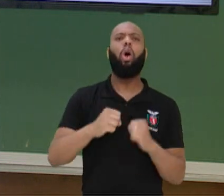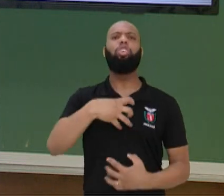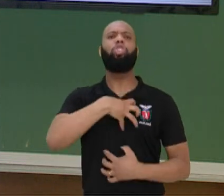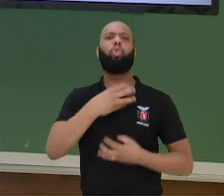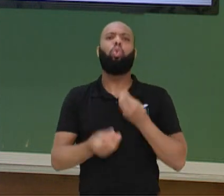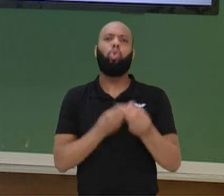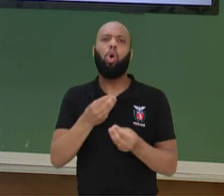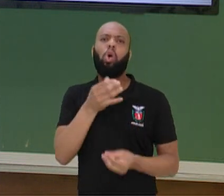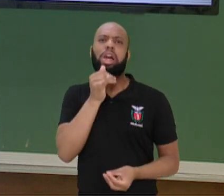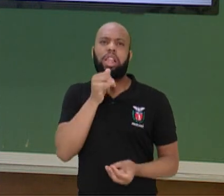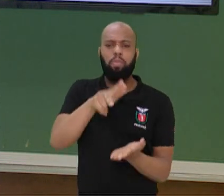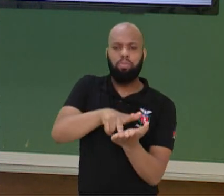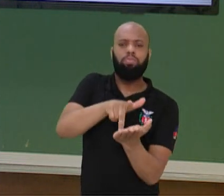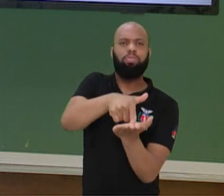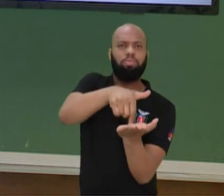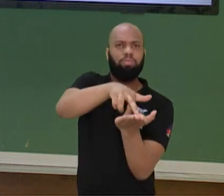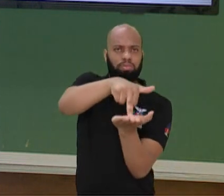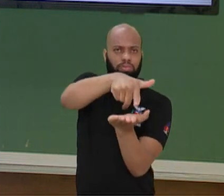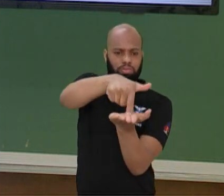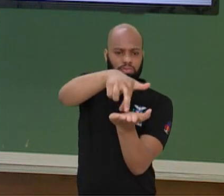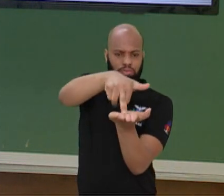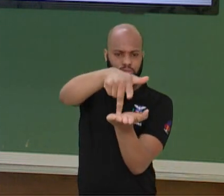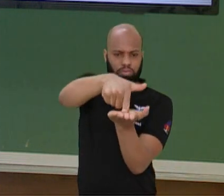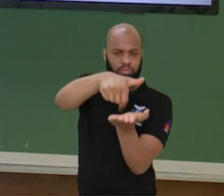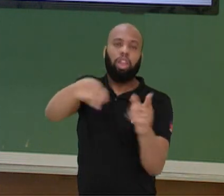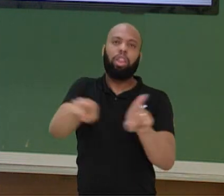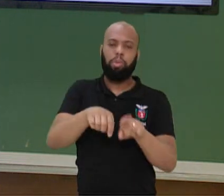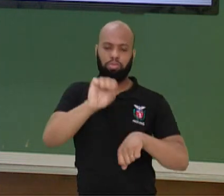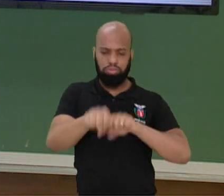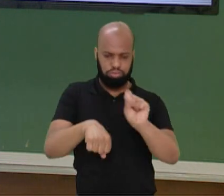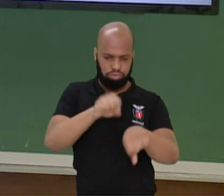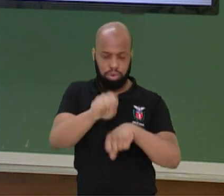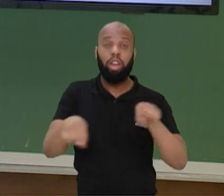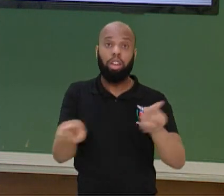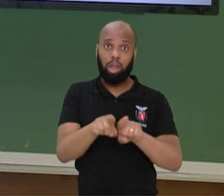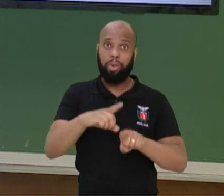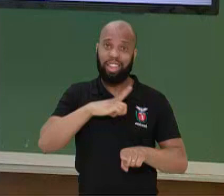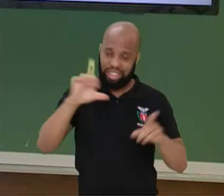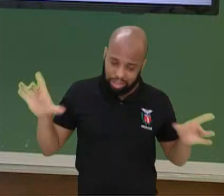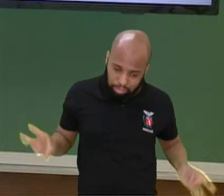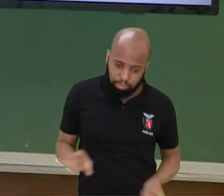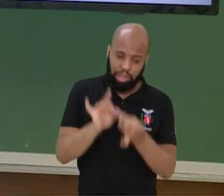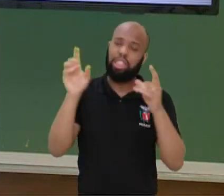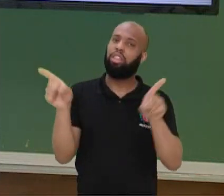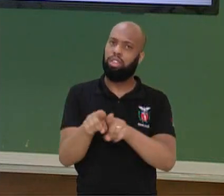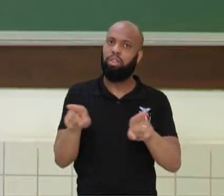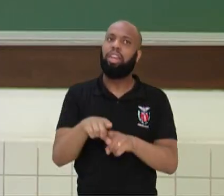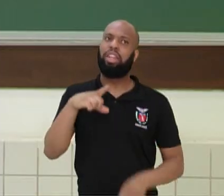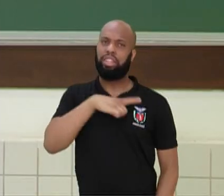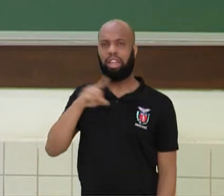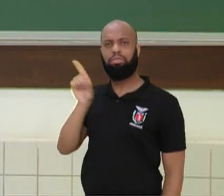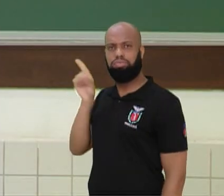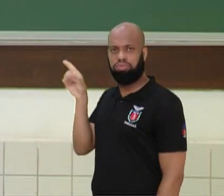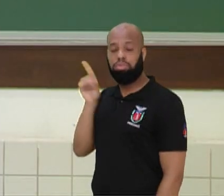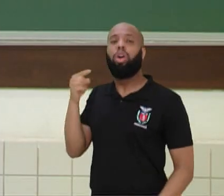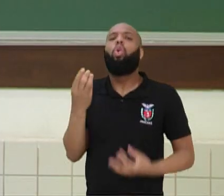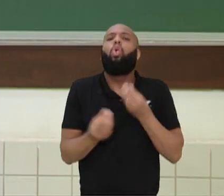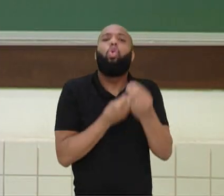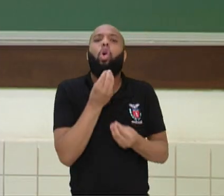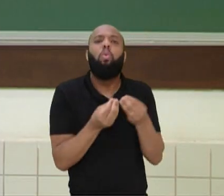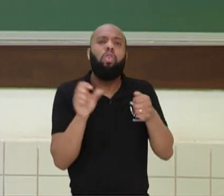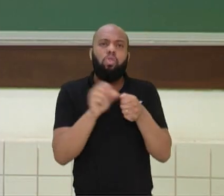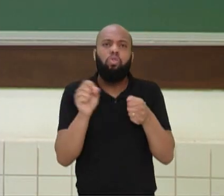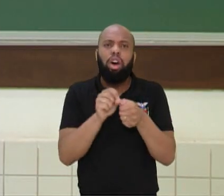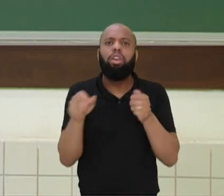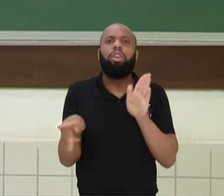numa esteira, numa bicicleta e assim por diante, e um aquecimento específico. Esse aquecimento específico, ele é praticado principalmente